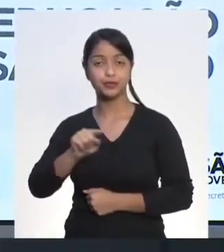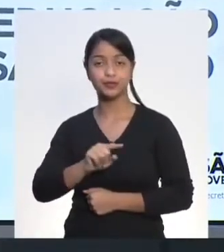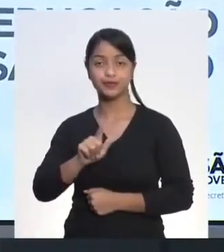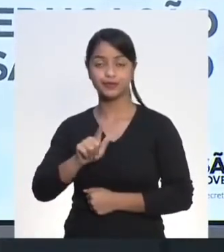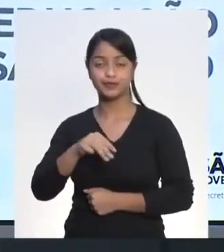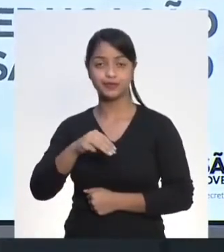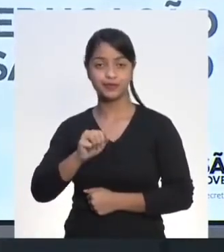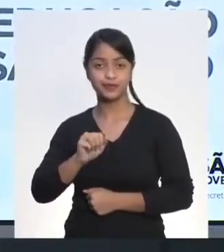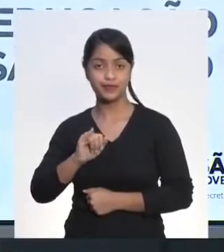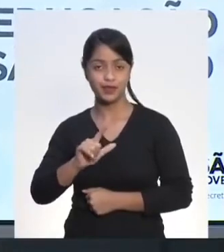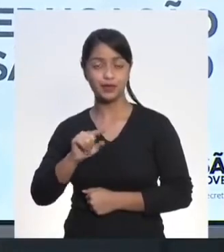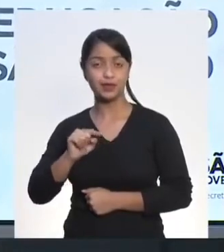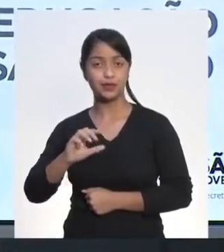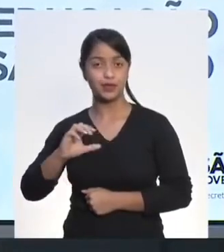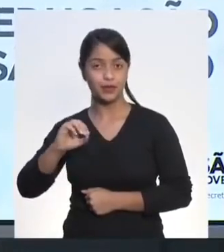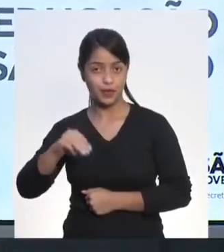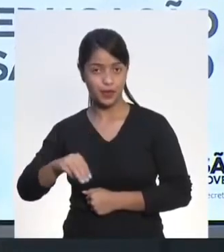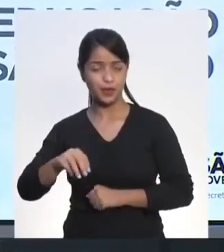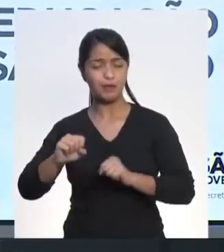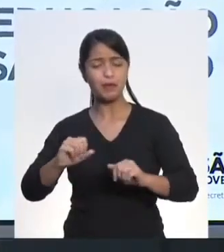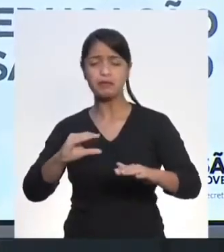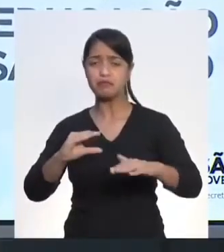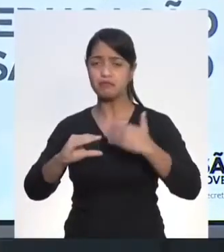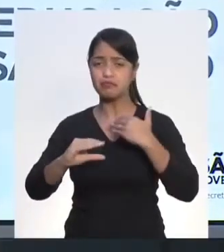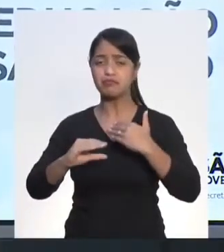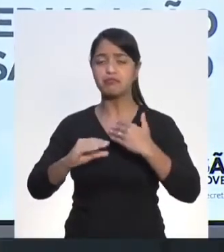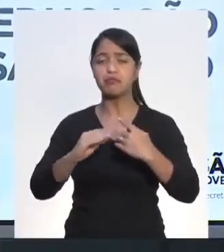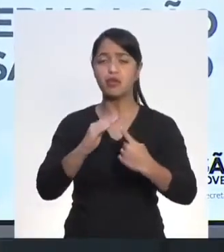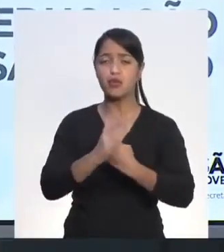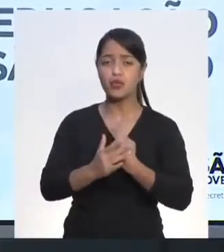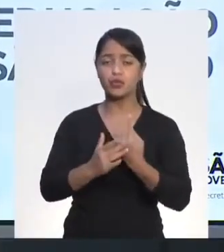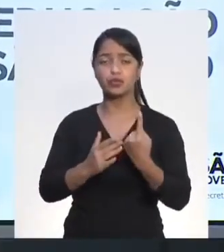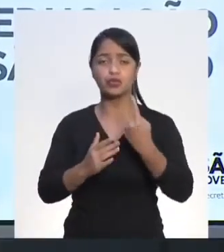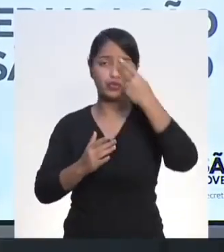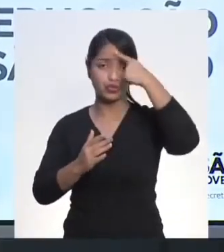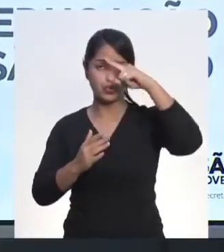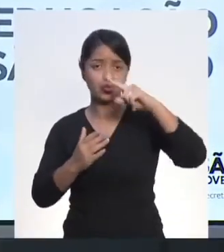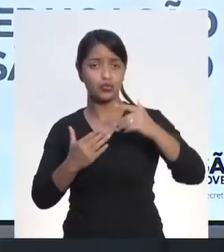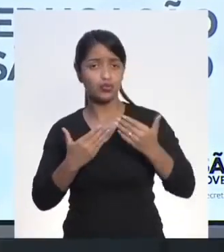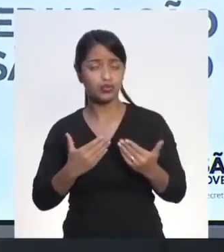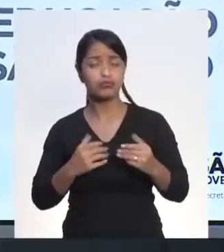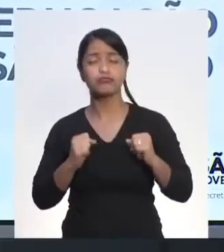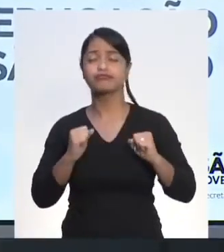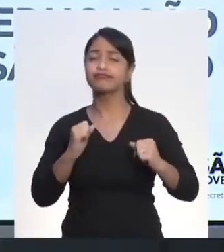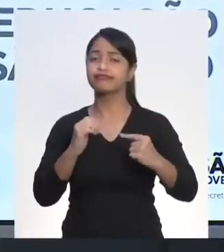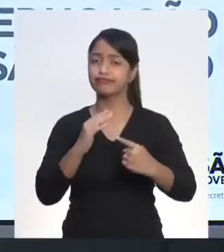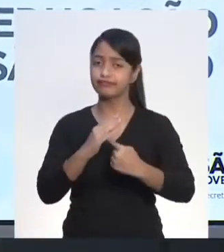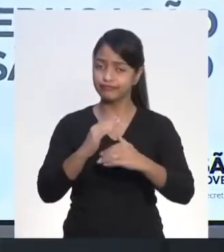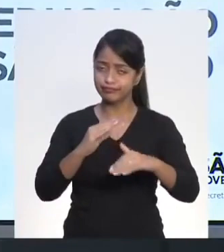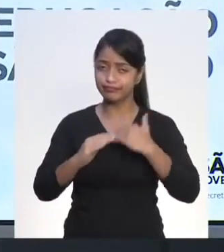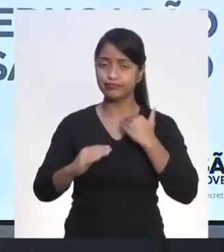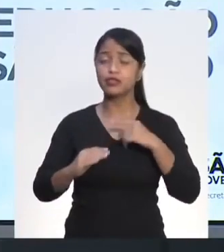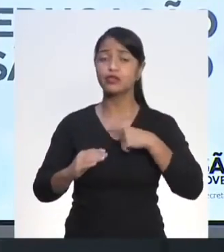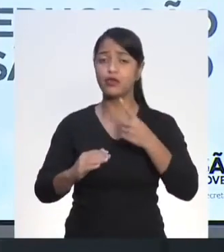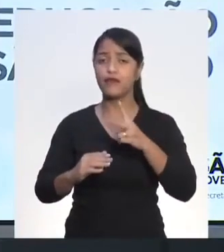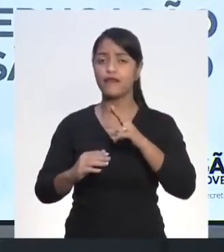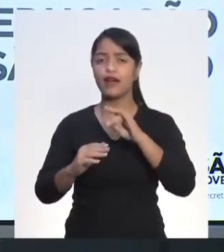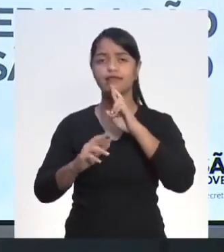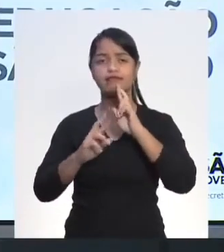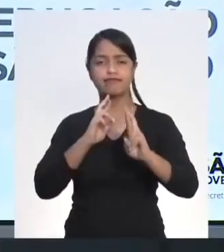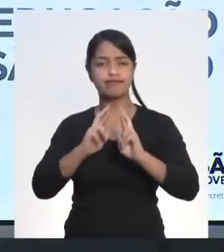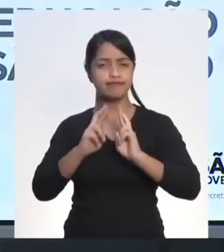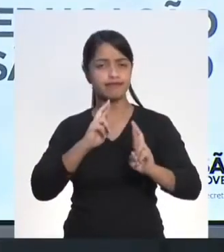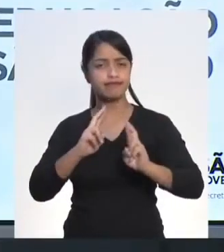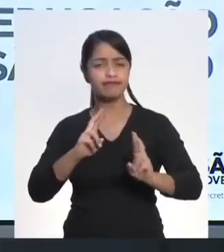cmsp.mate@gmail.com. Mande lá alguma pergunta, alguma coisa, alguma dúvida, caso vocês tenham, nós vamos pedir para responder consecutivamente aí o mais